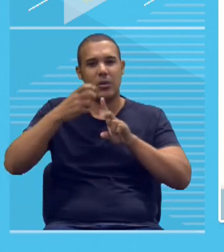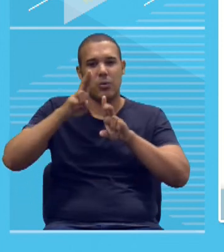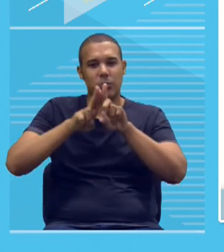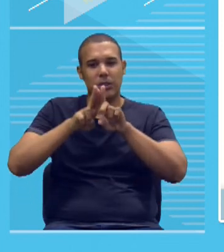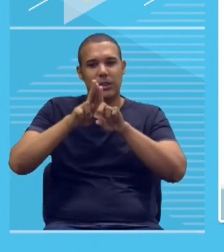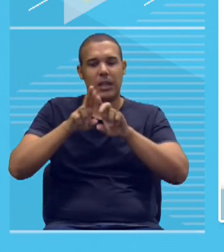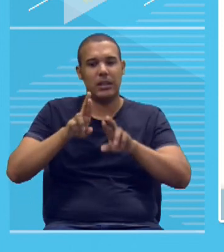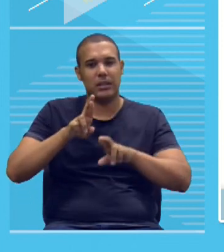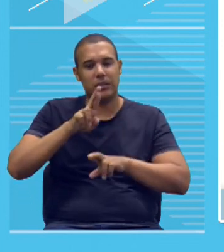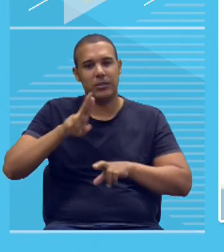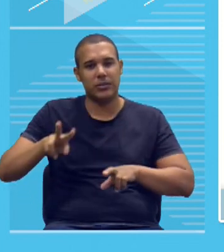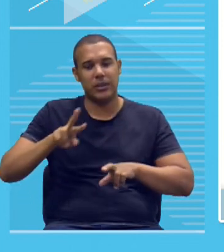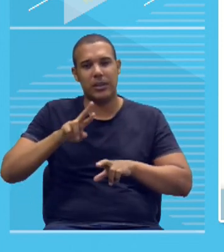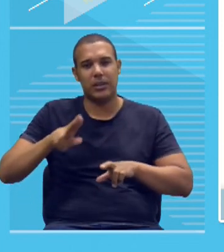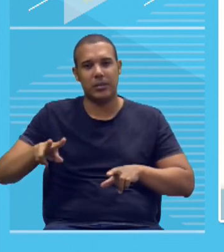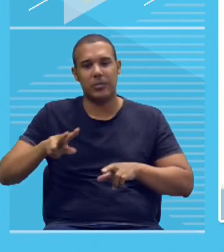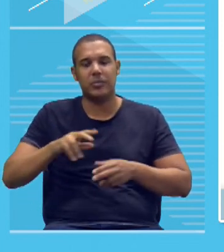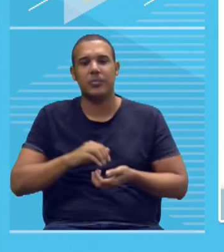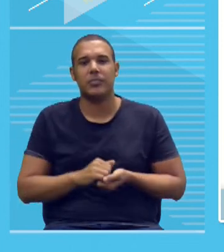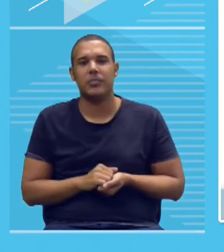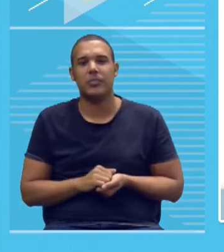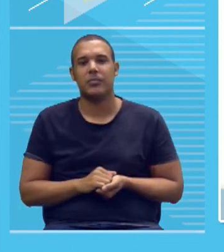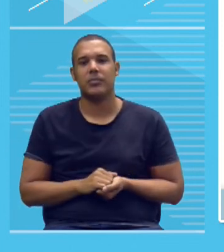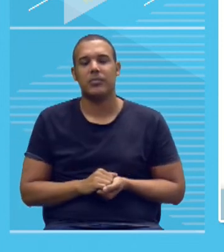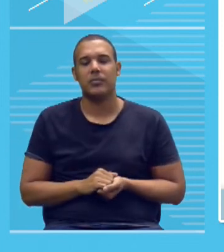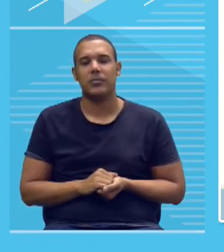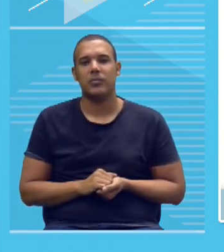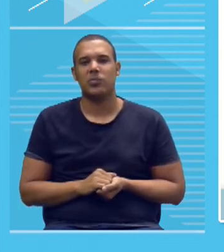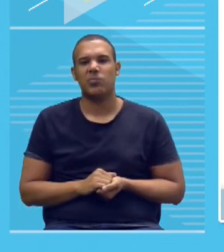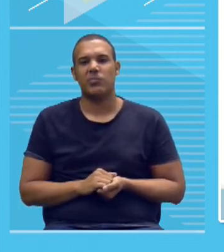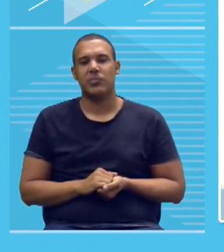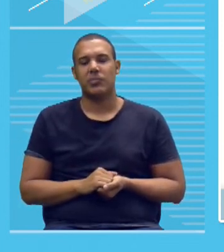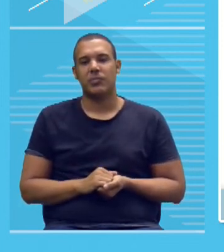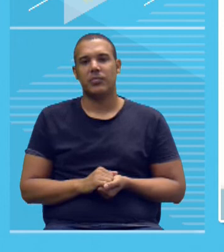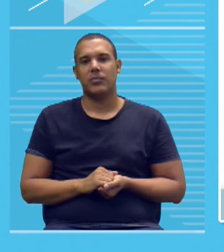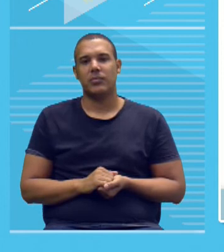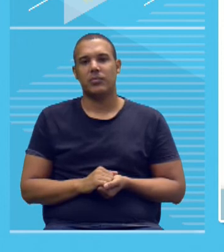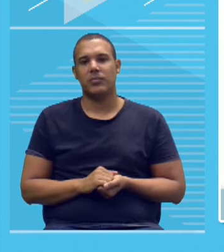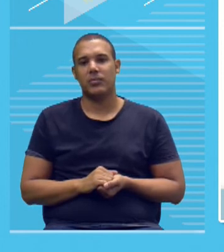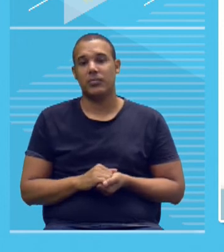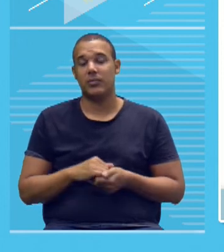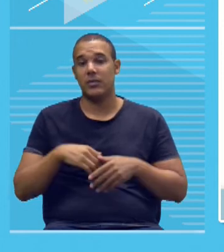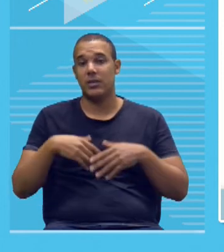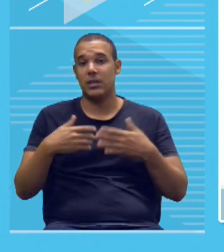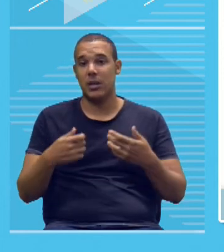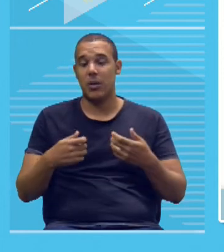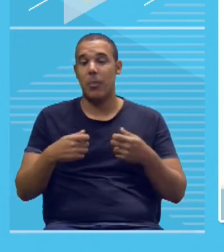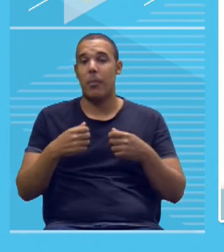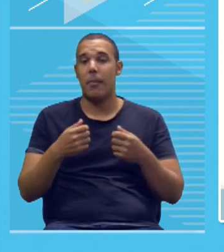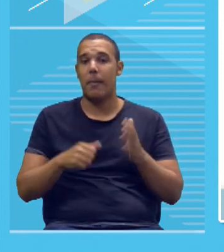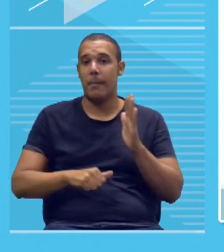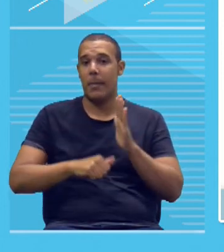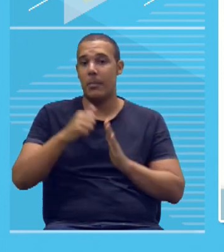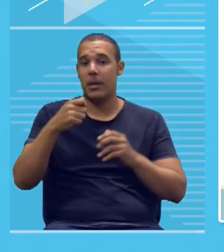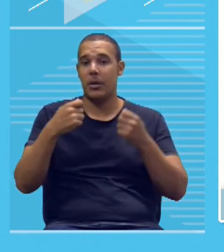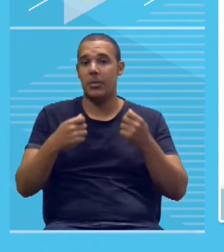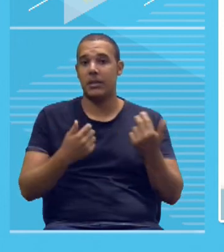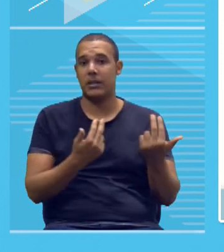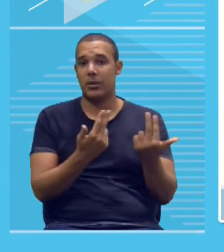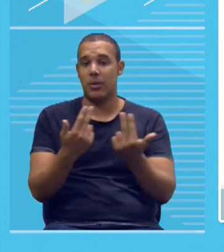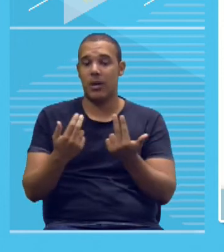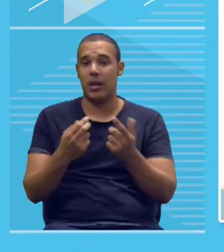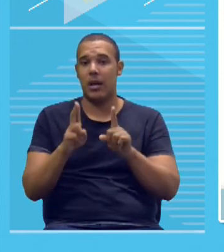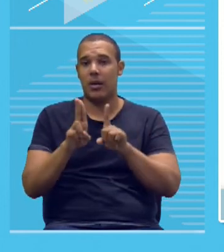não estão Então antes de eu tentar fazer qualquer tipo de conta eu tenho que fazer com que eles fiquem na mesma unidade